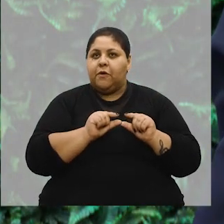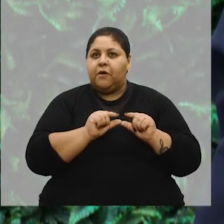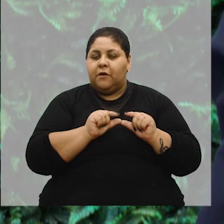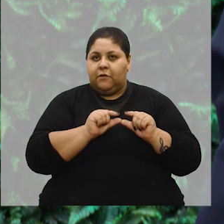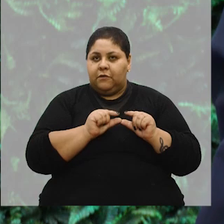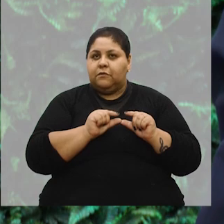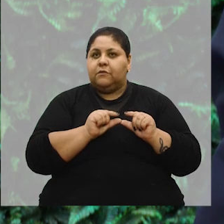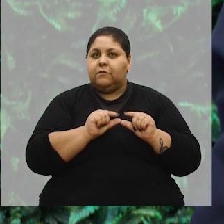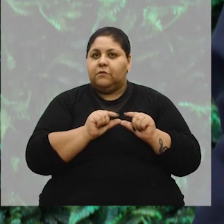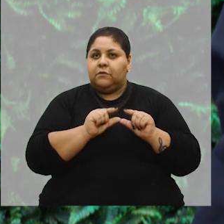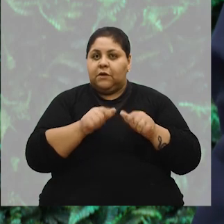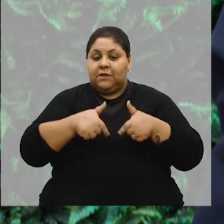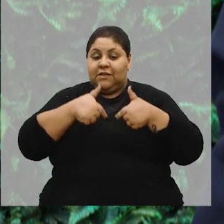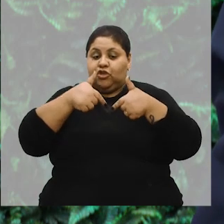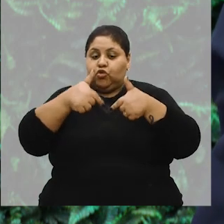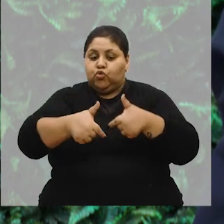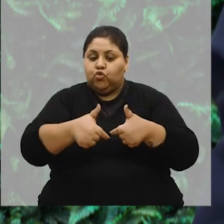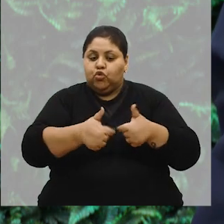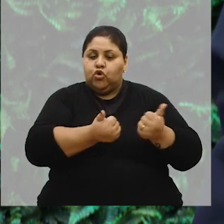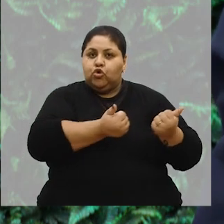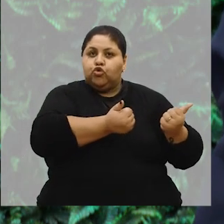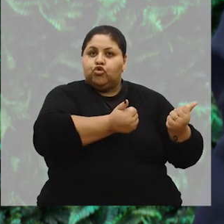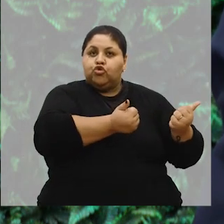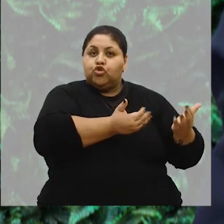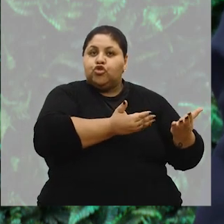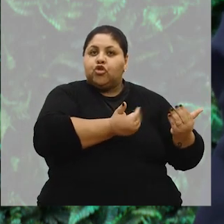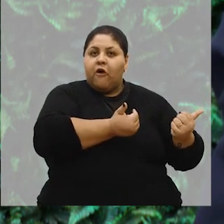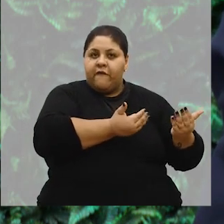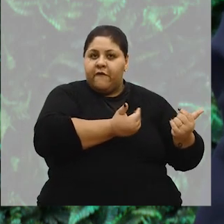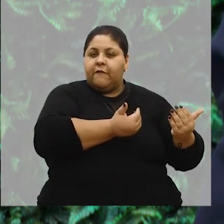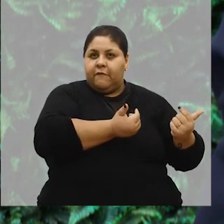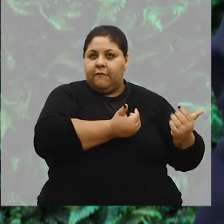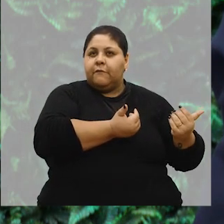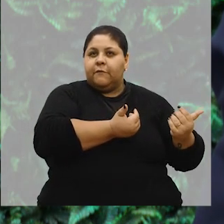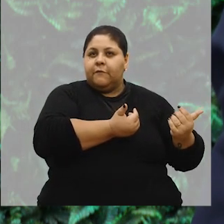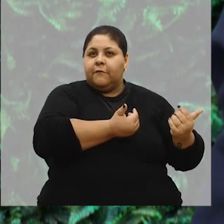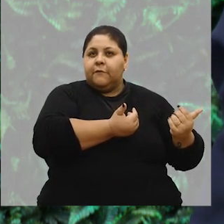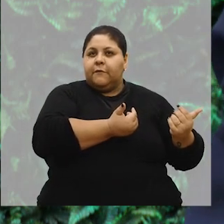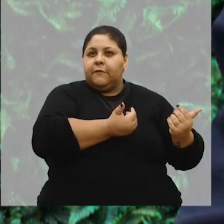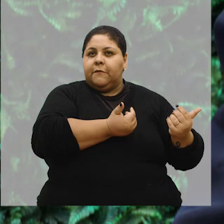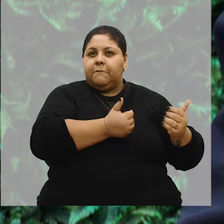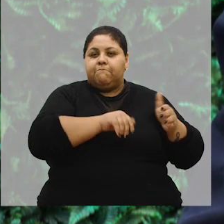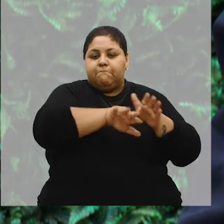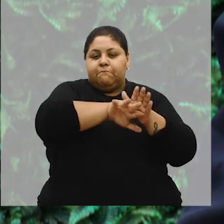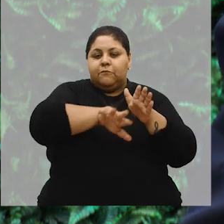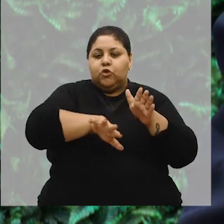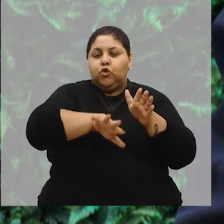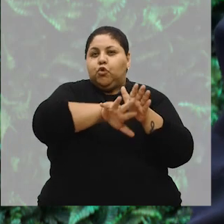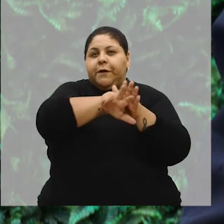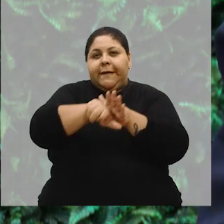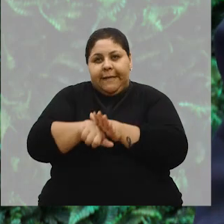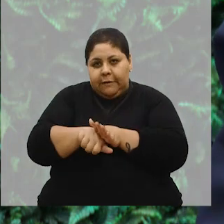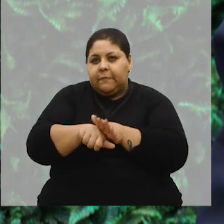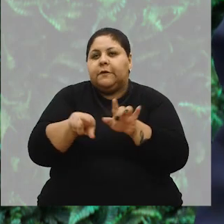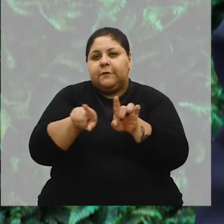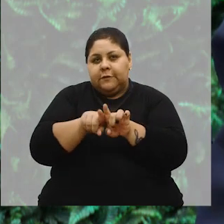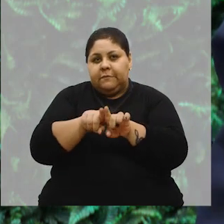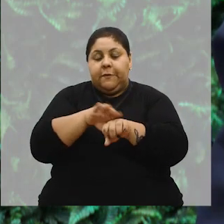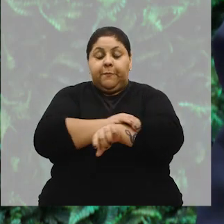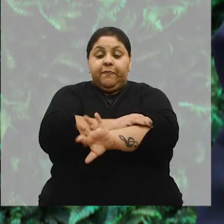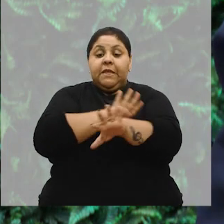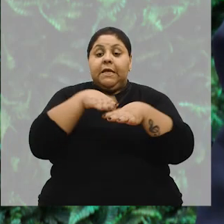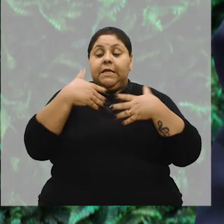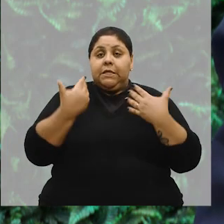demais, a ação dos jovens que eram até usados para o crime. Então, houve uma